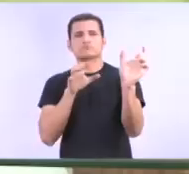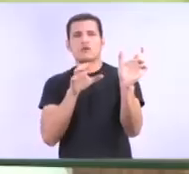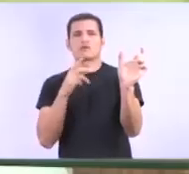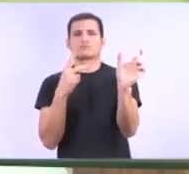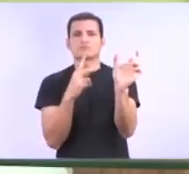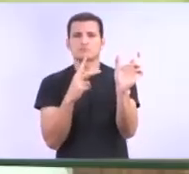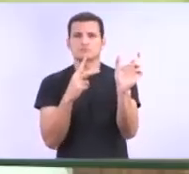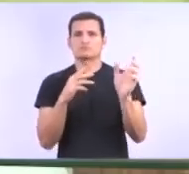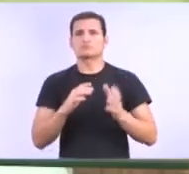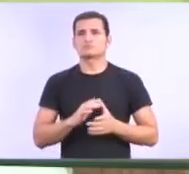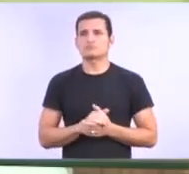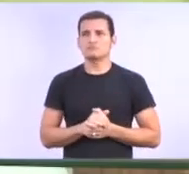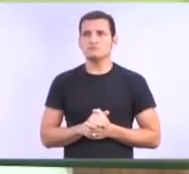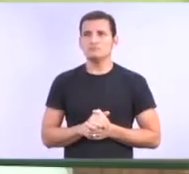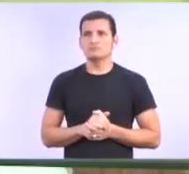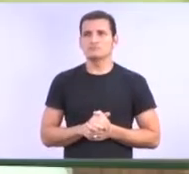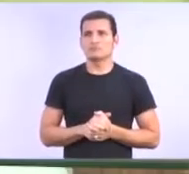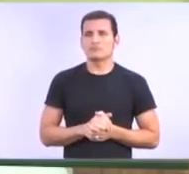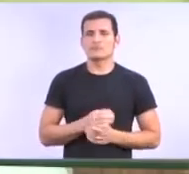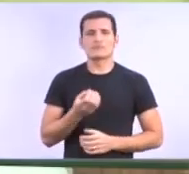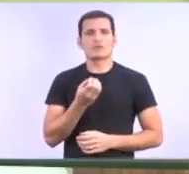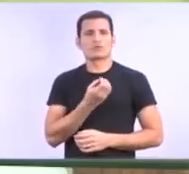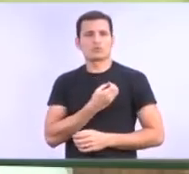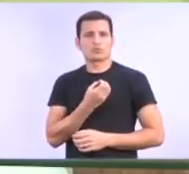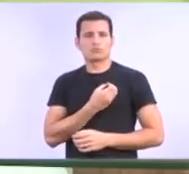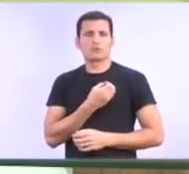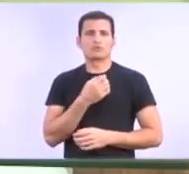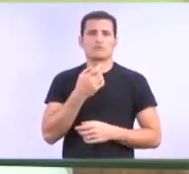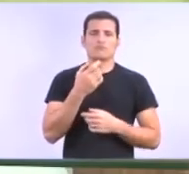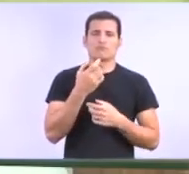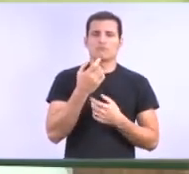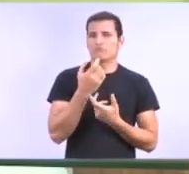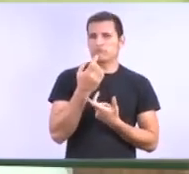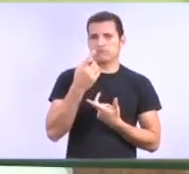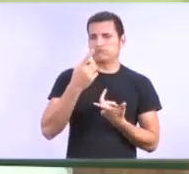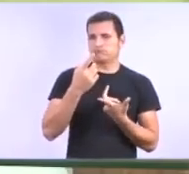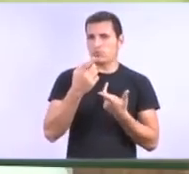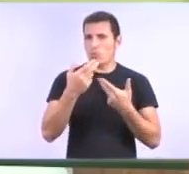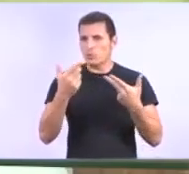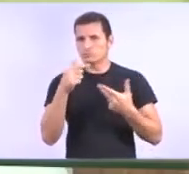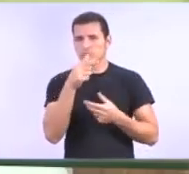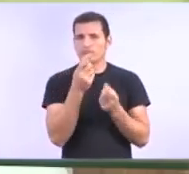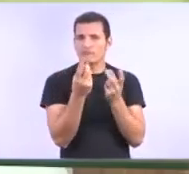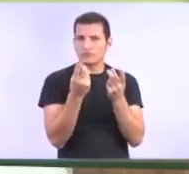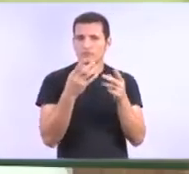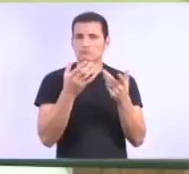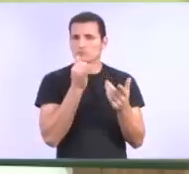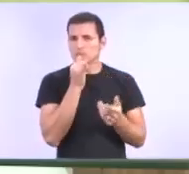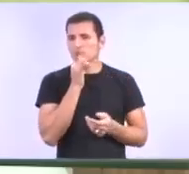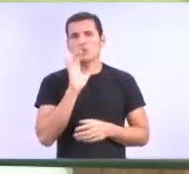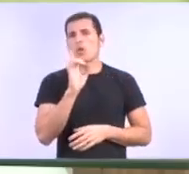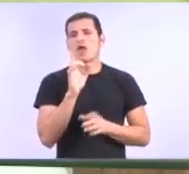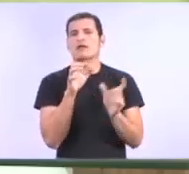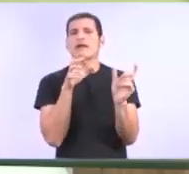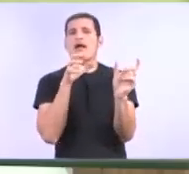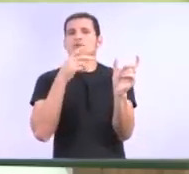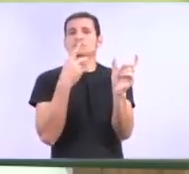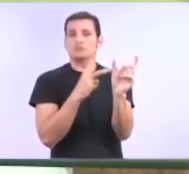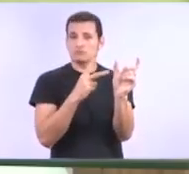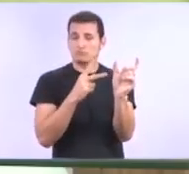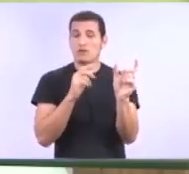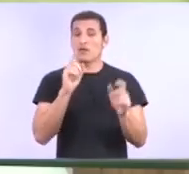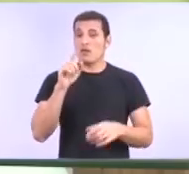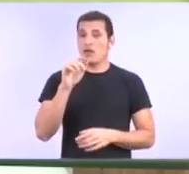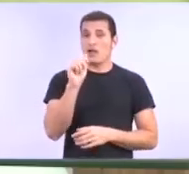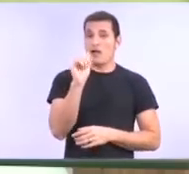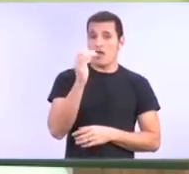tá? O número de produtos que ele vendeu, por exemplo, não é uma característica do vendedor. Foi uma ação que